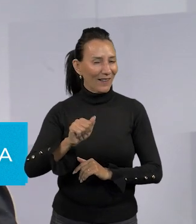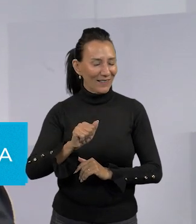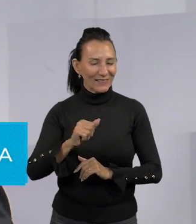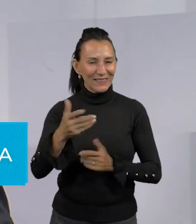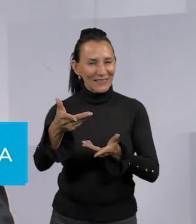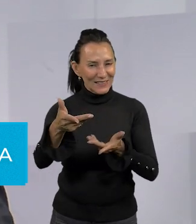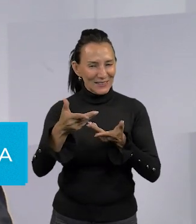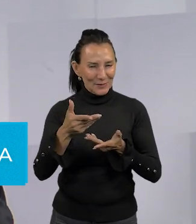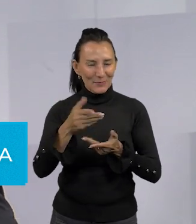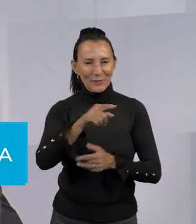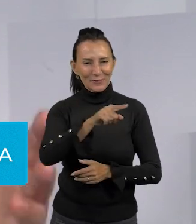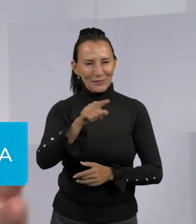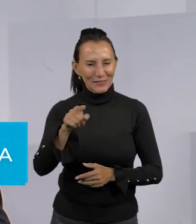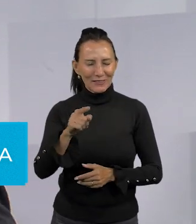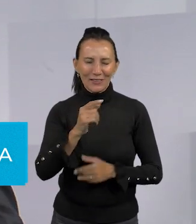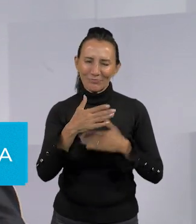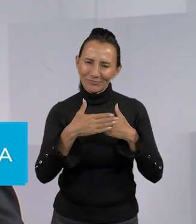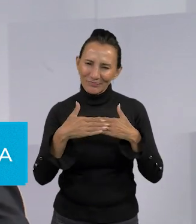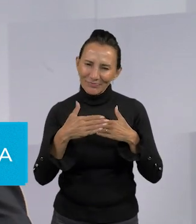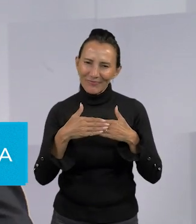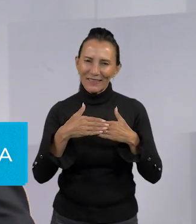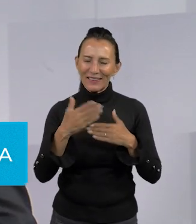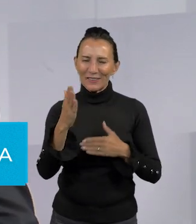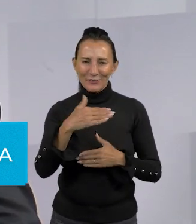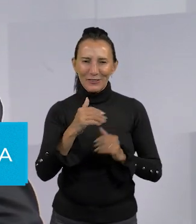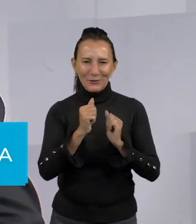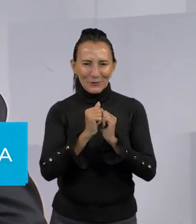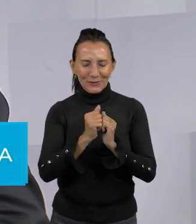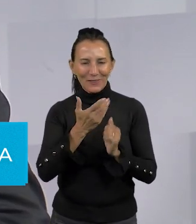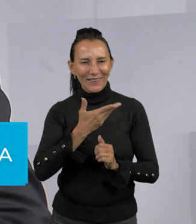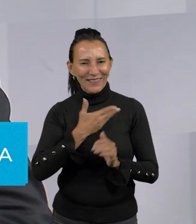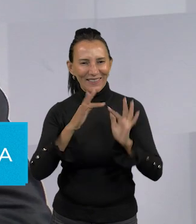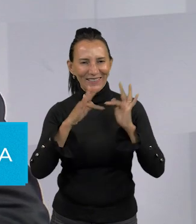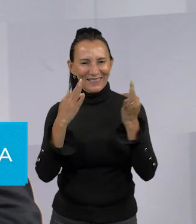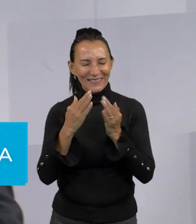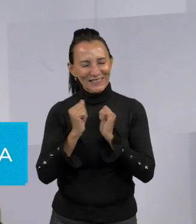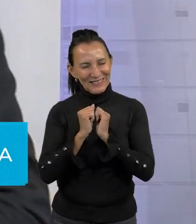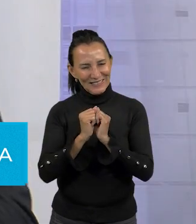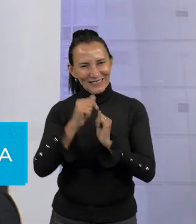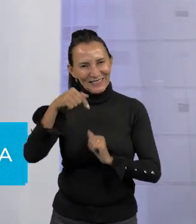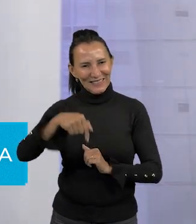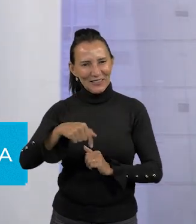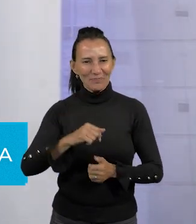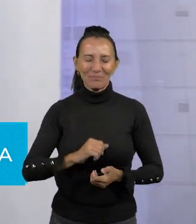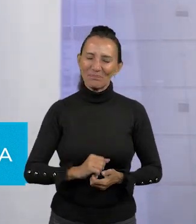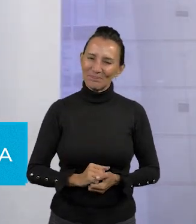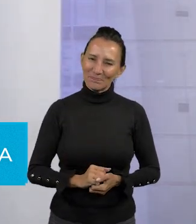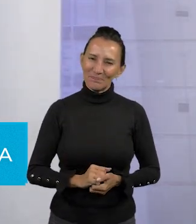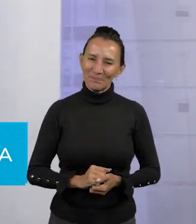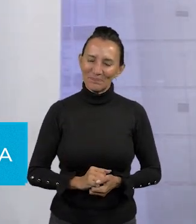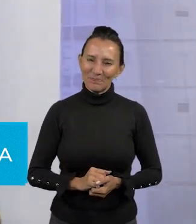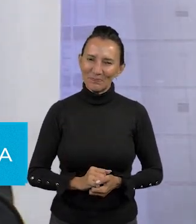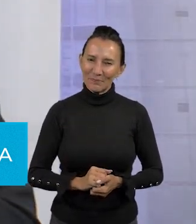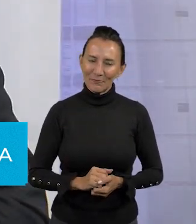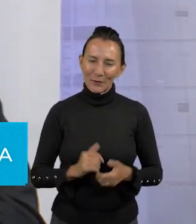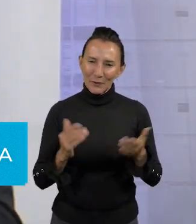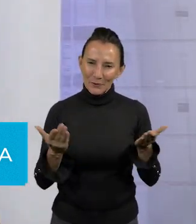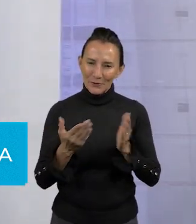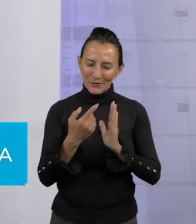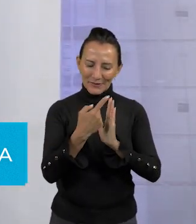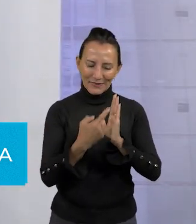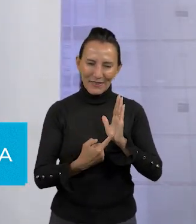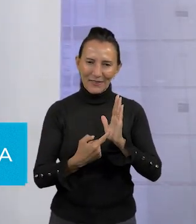e traga seu amigo sua família para estarmos juntos em nome de Jesus Quero trazer uma palavra de Deus ao seu